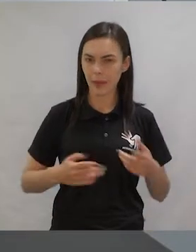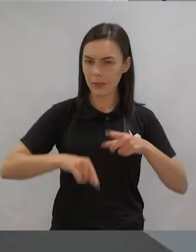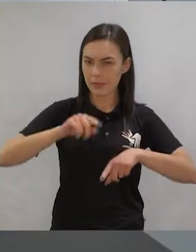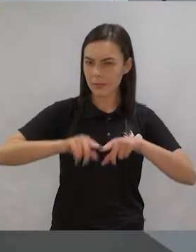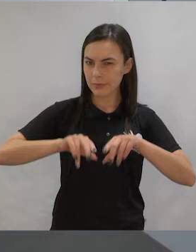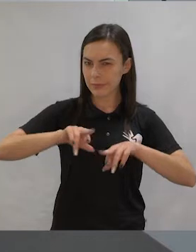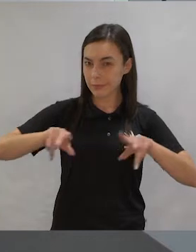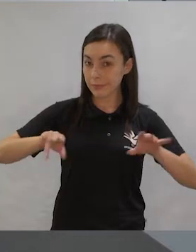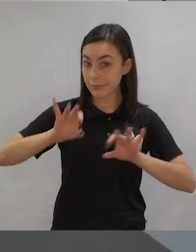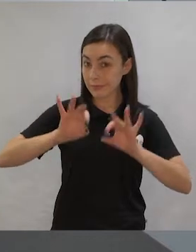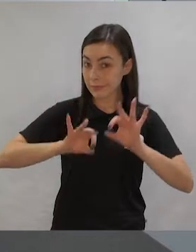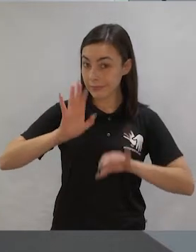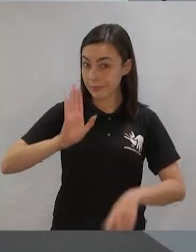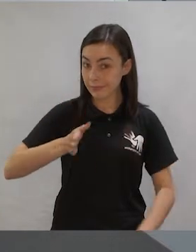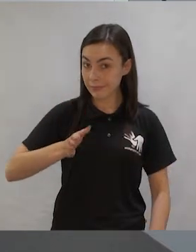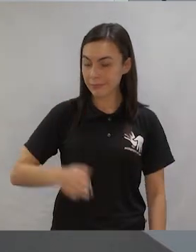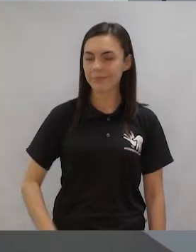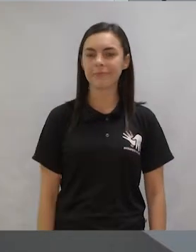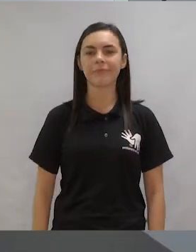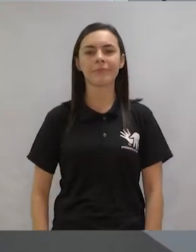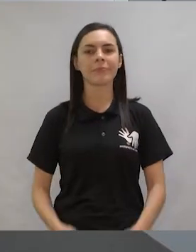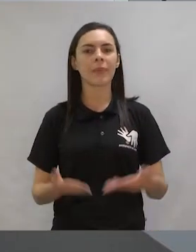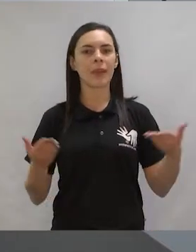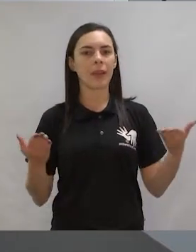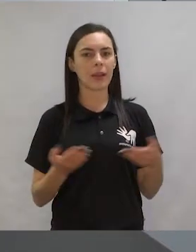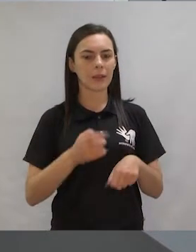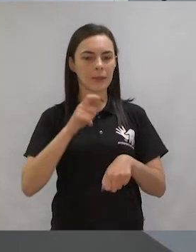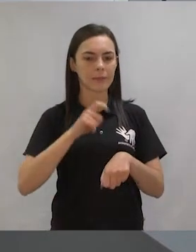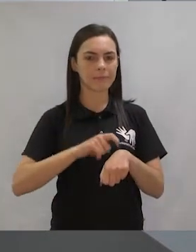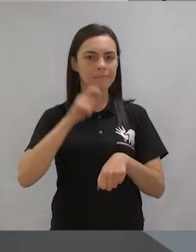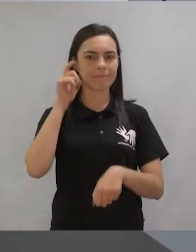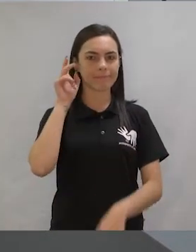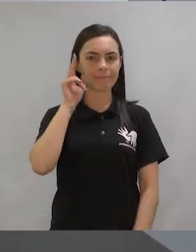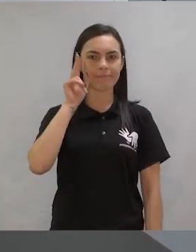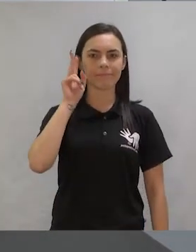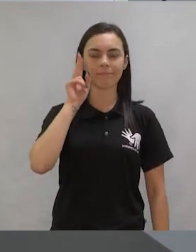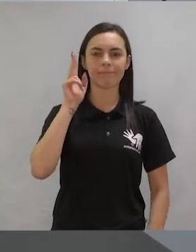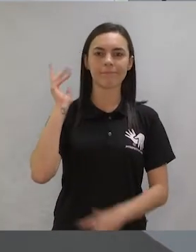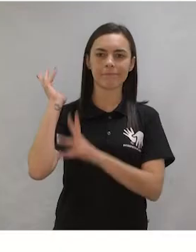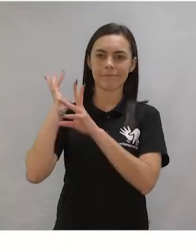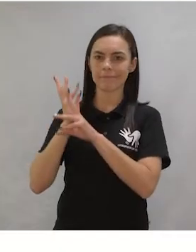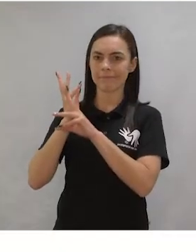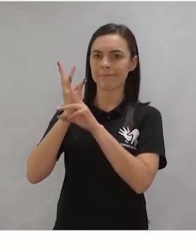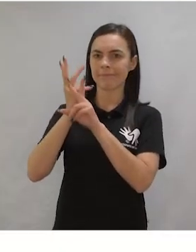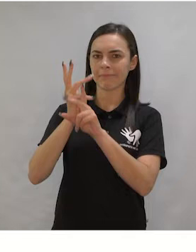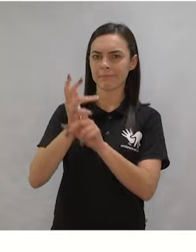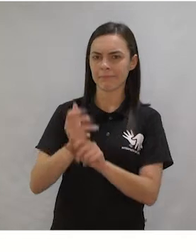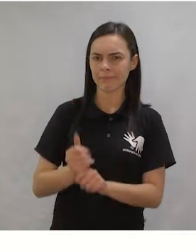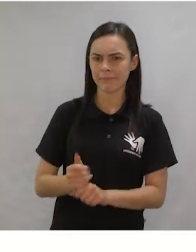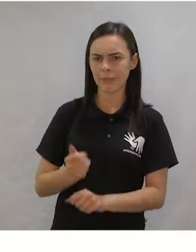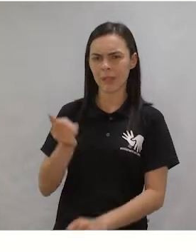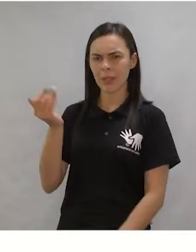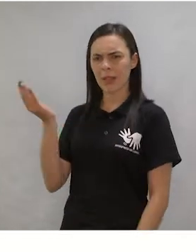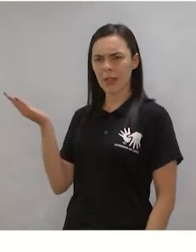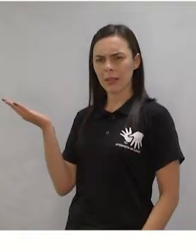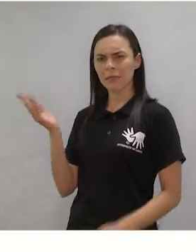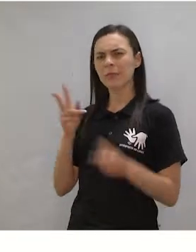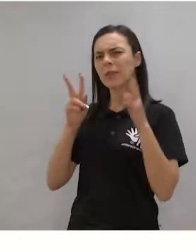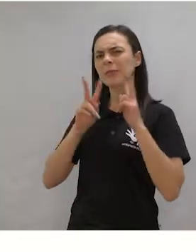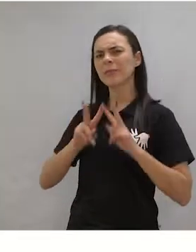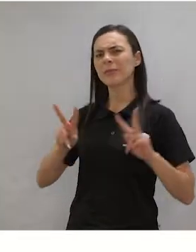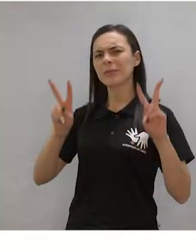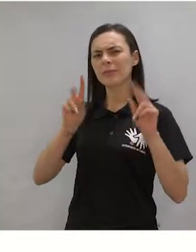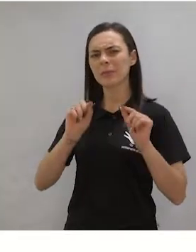Então, separaram os materiais, vamos para o relembrando. O que a gente está vendo lá na